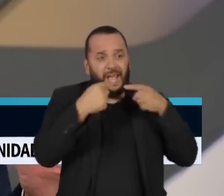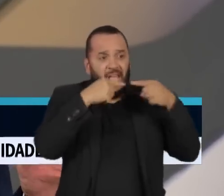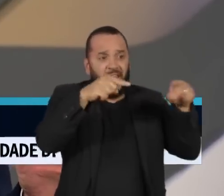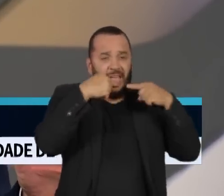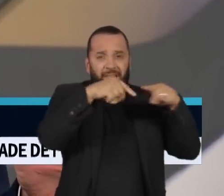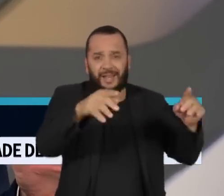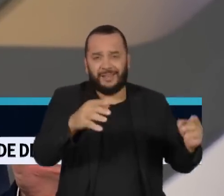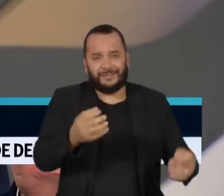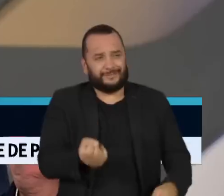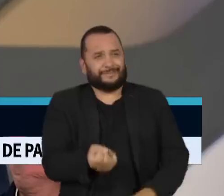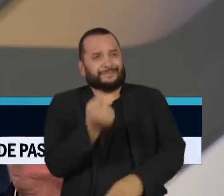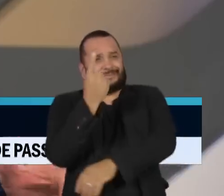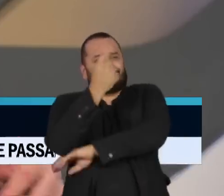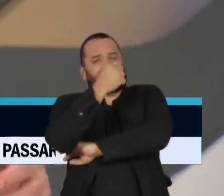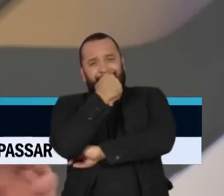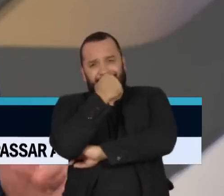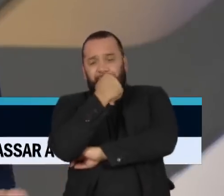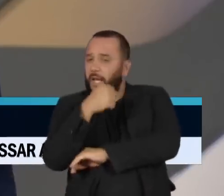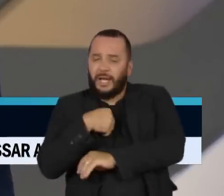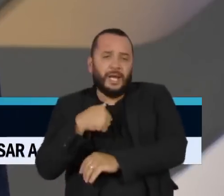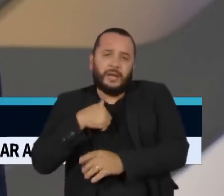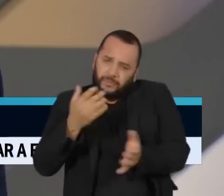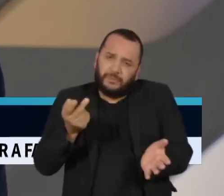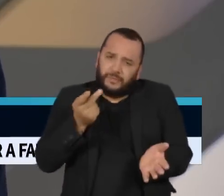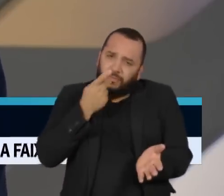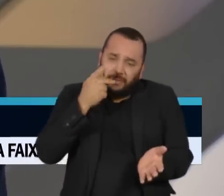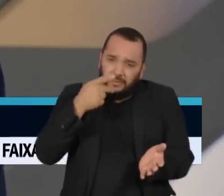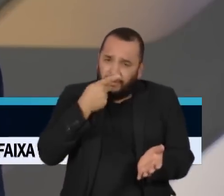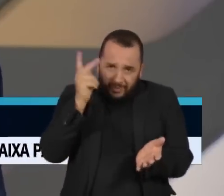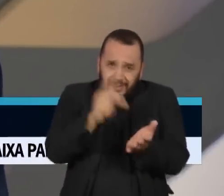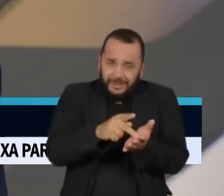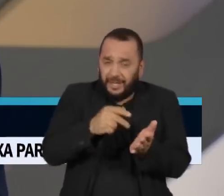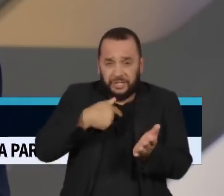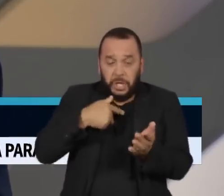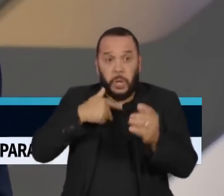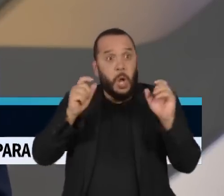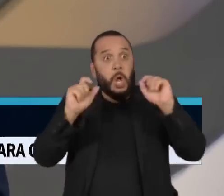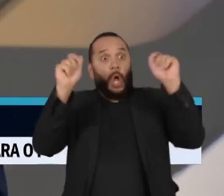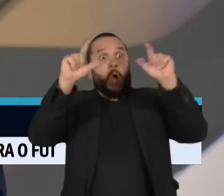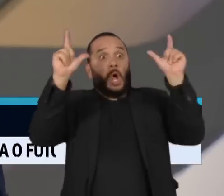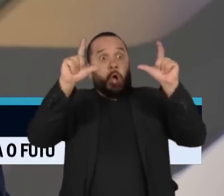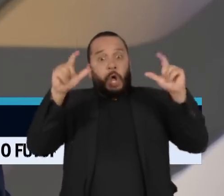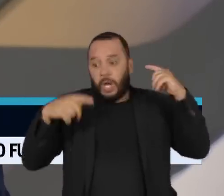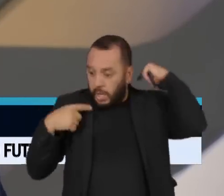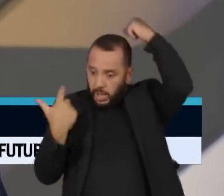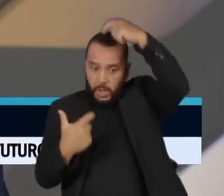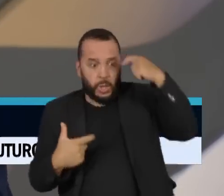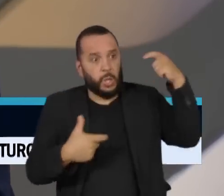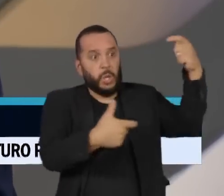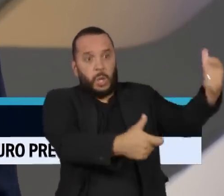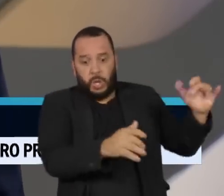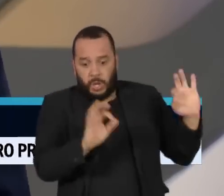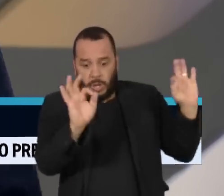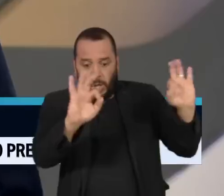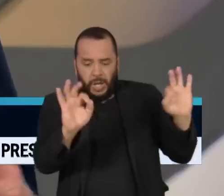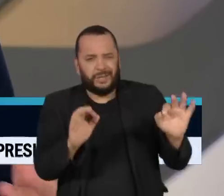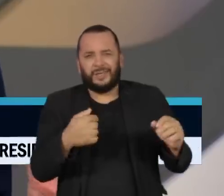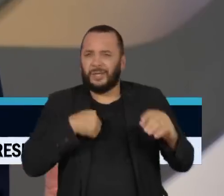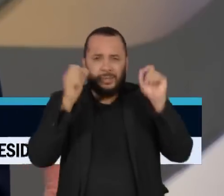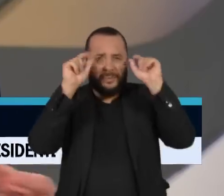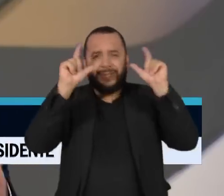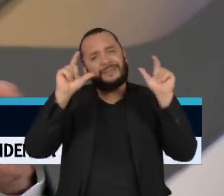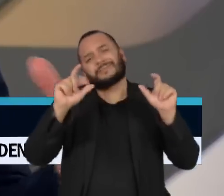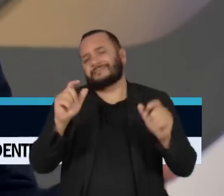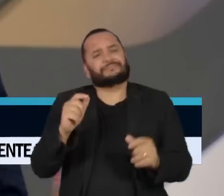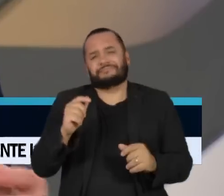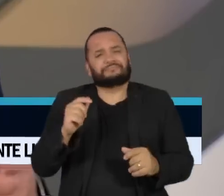fiquei surpreso com o Bolsonaro. Eu acho que ele confirmou uma trajetória que vem vindo e que, de